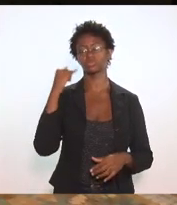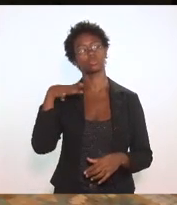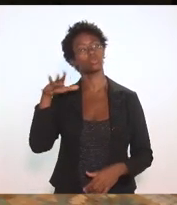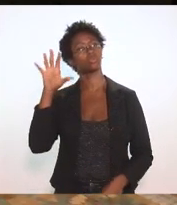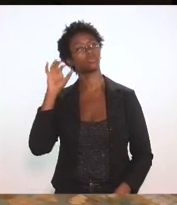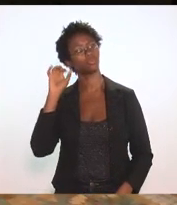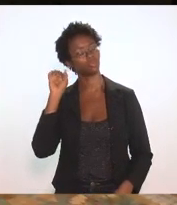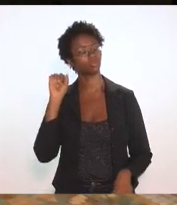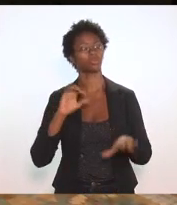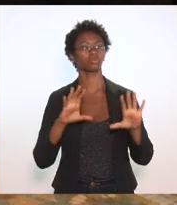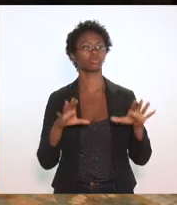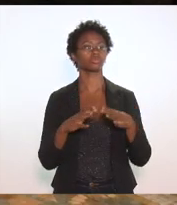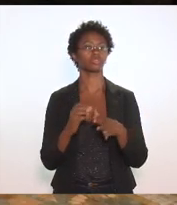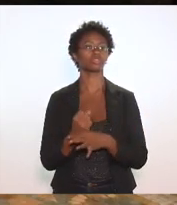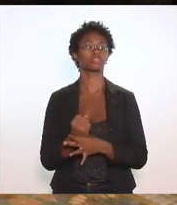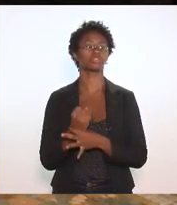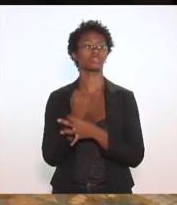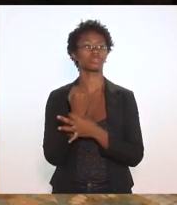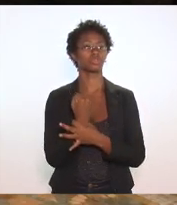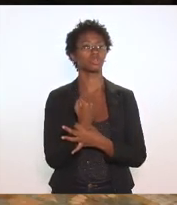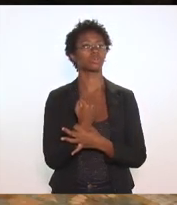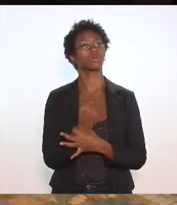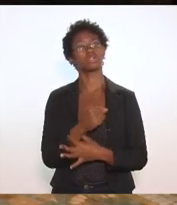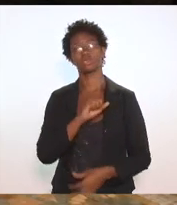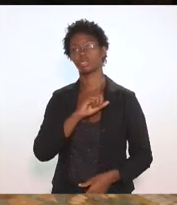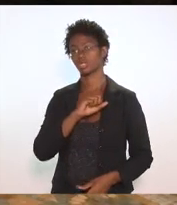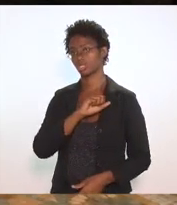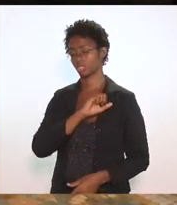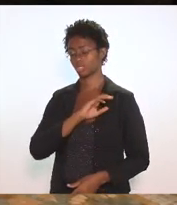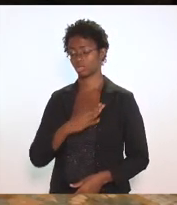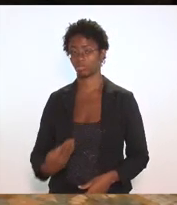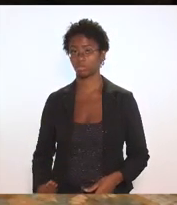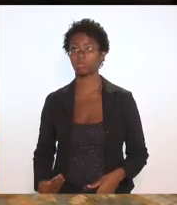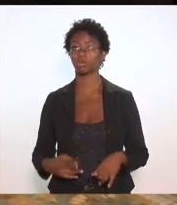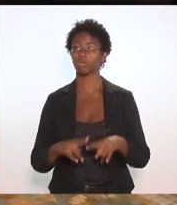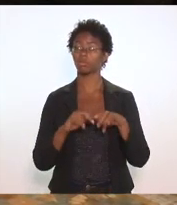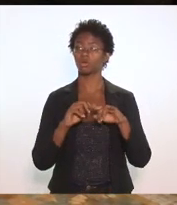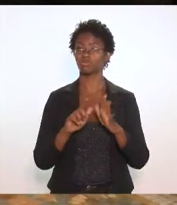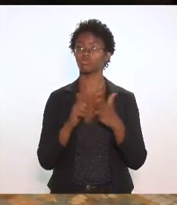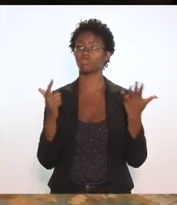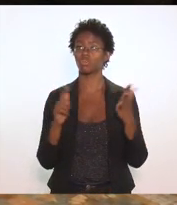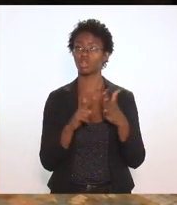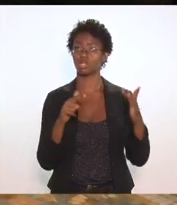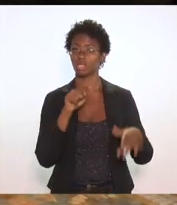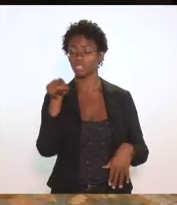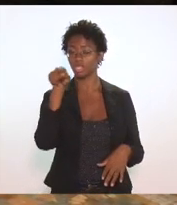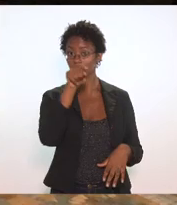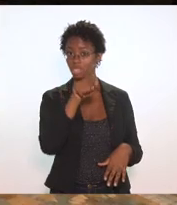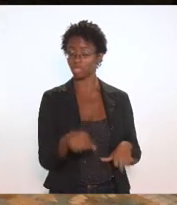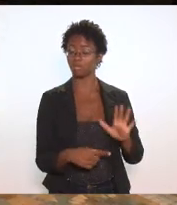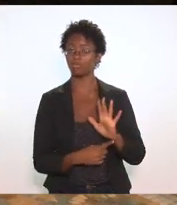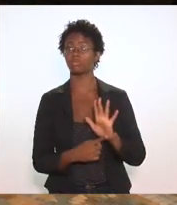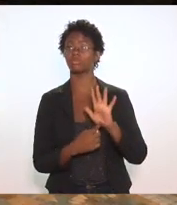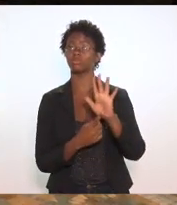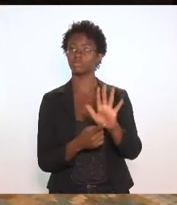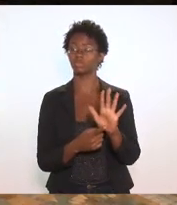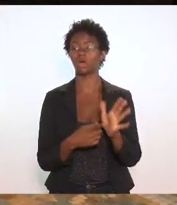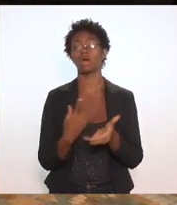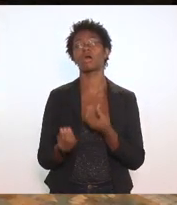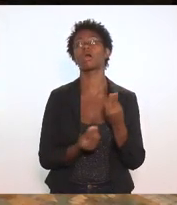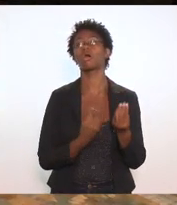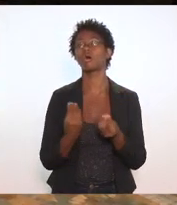Segurança Pública, porque os jornais estão aí para demonstrar a gravidade e o tamanho da